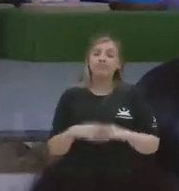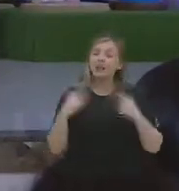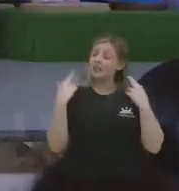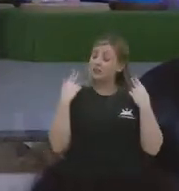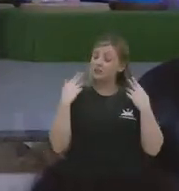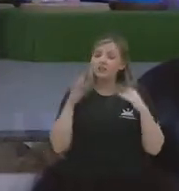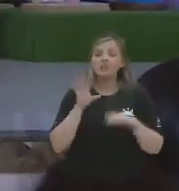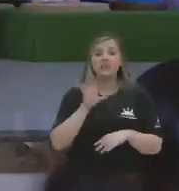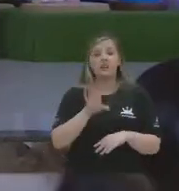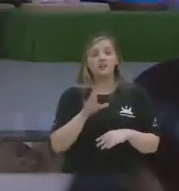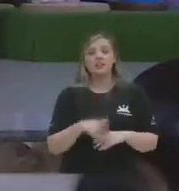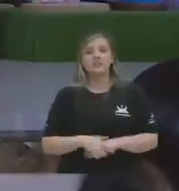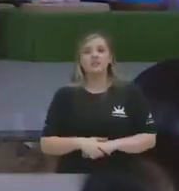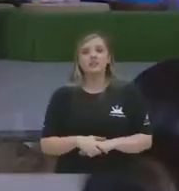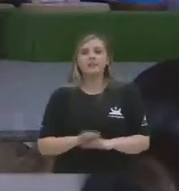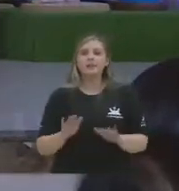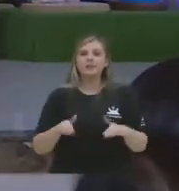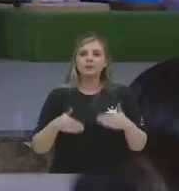Então aqui, ó.